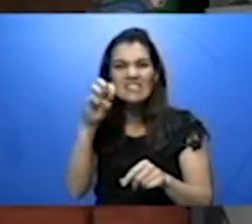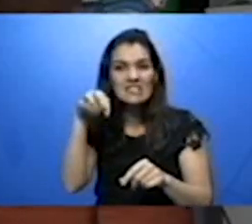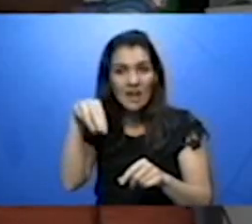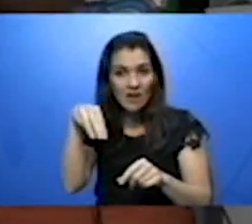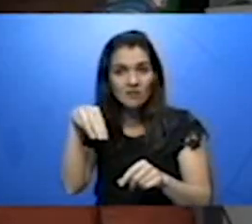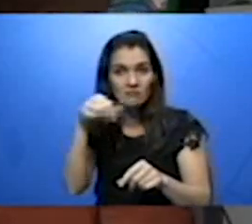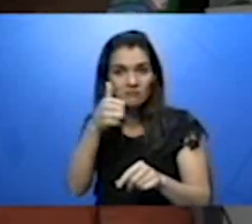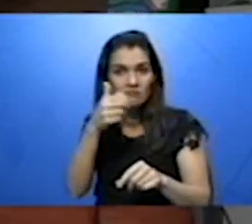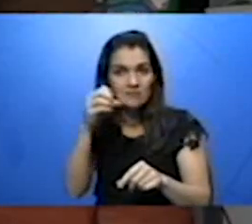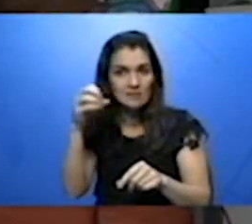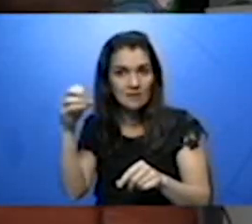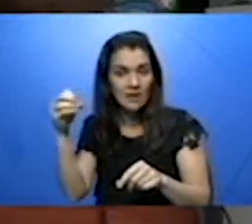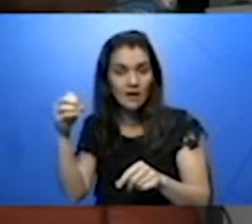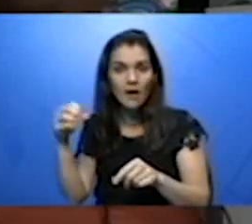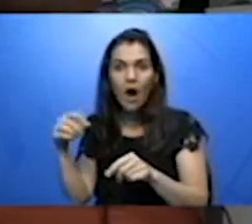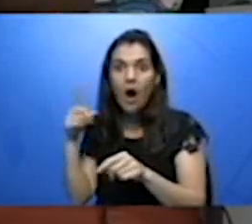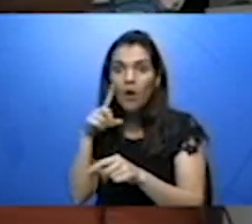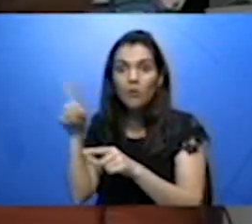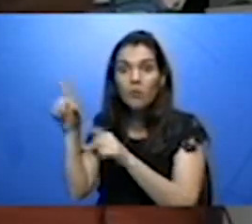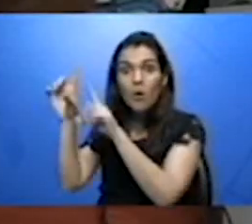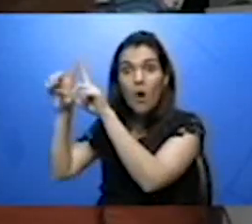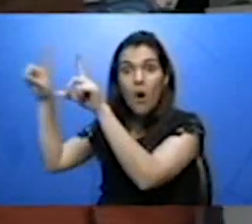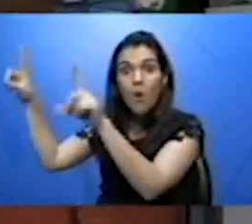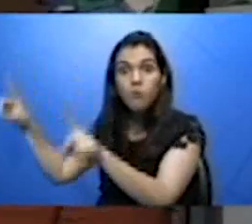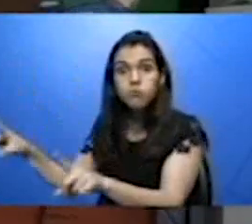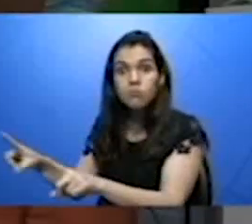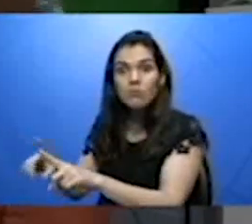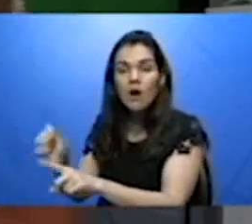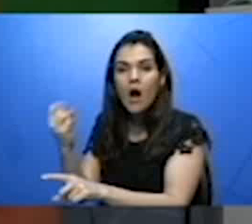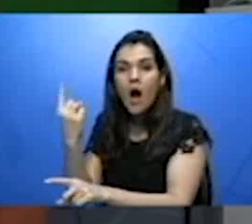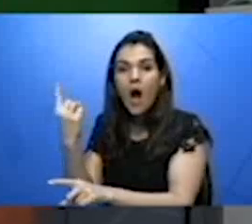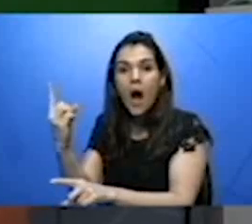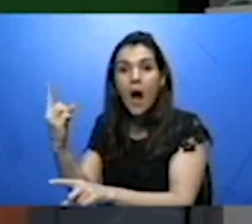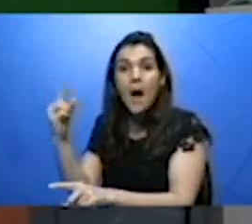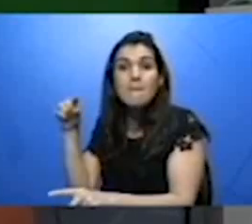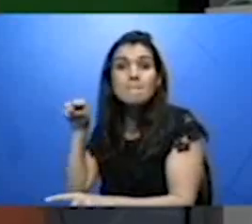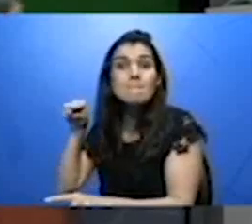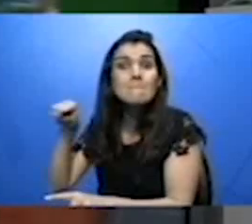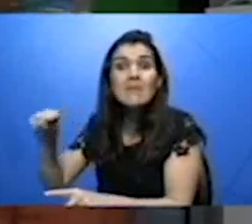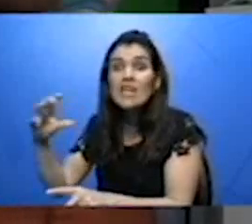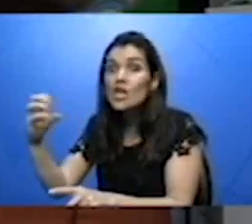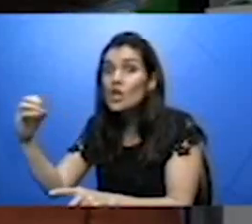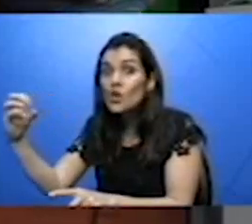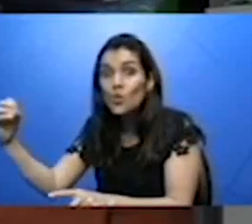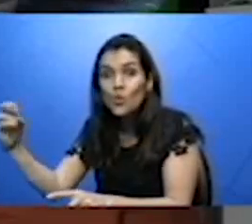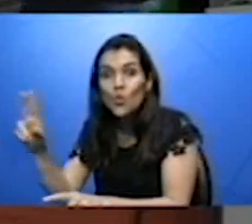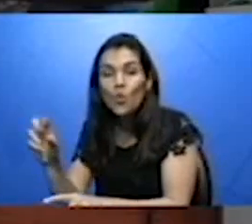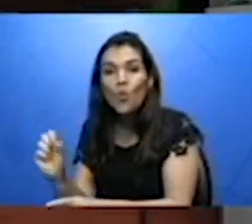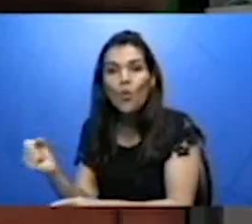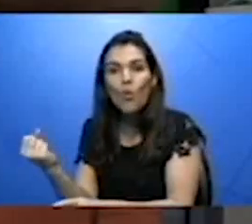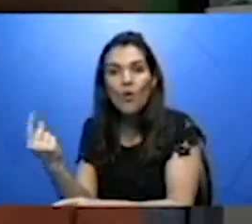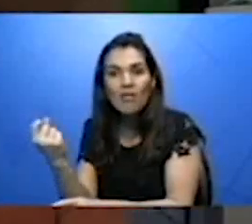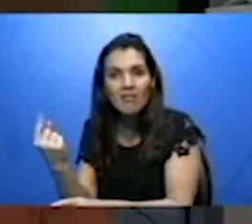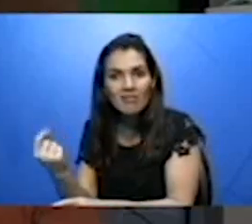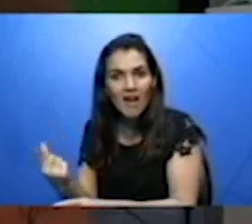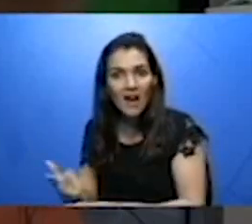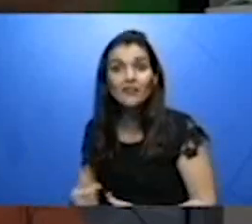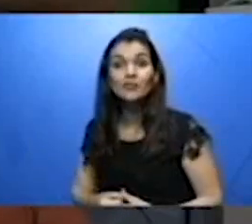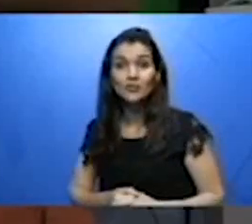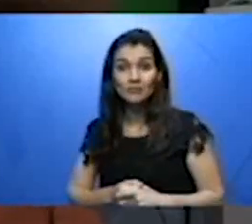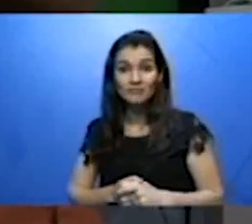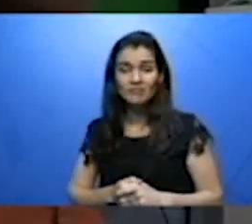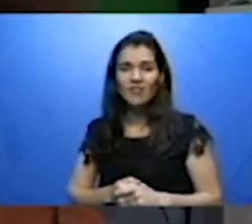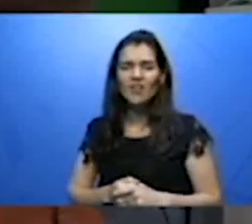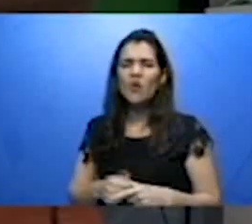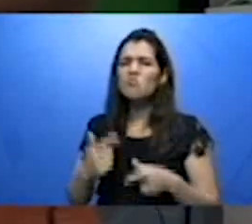cubão né o cubo maior nós temos mil unidades Essa professora mais porque que você está falando do